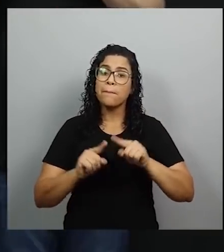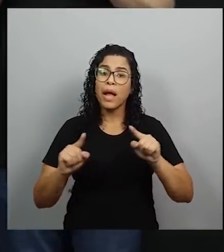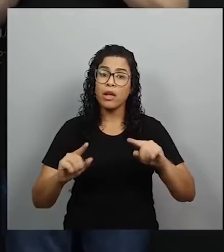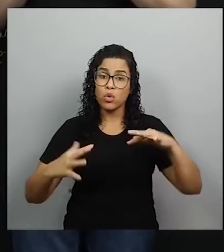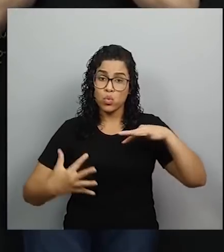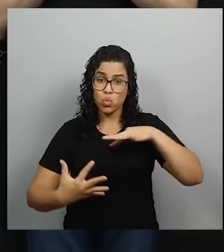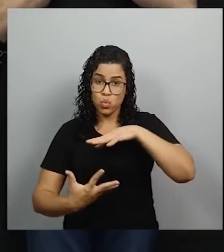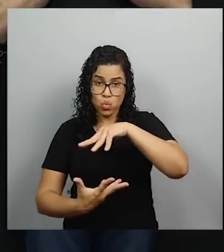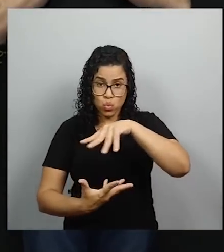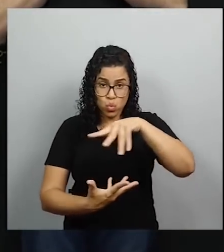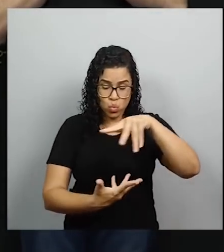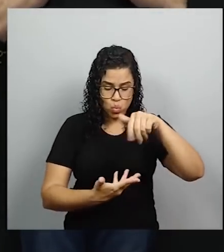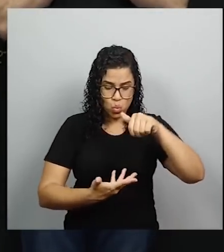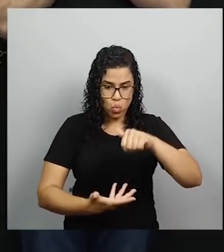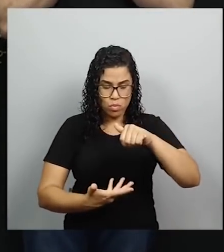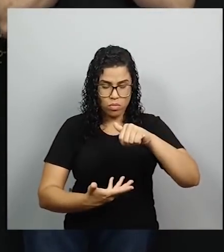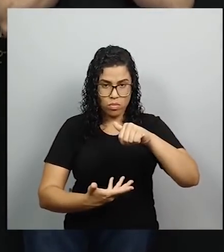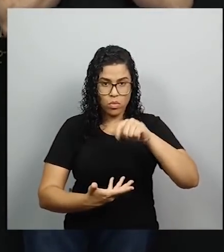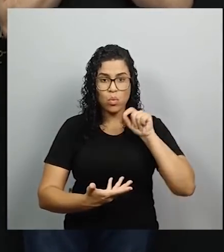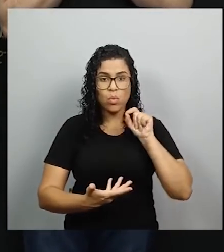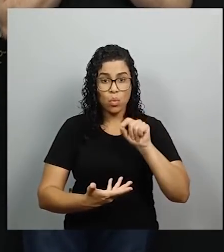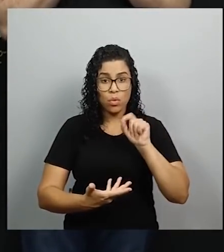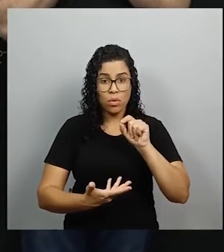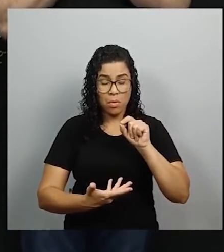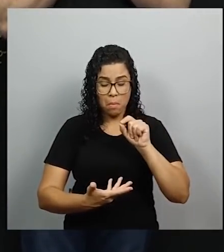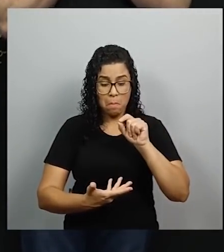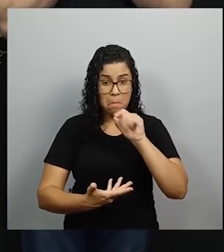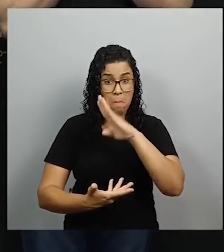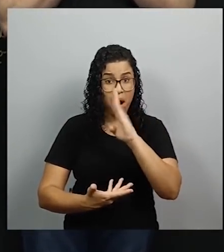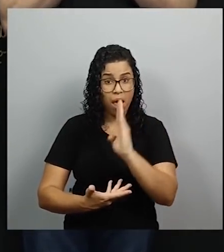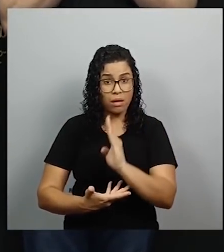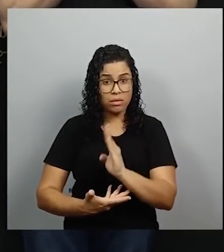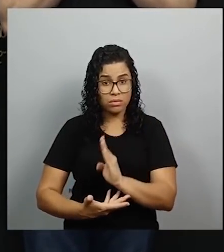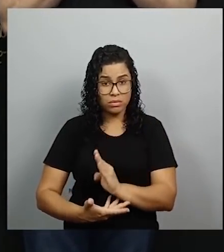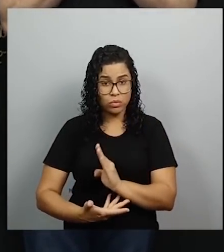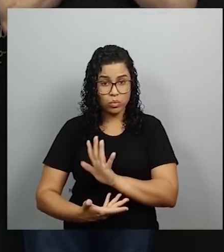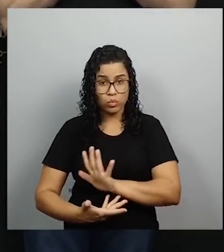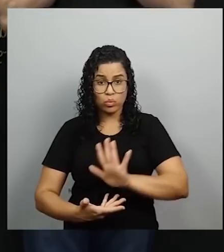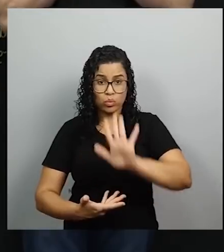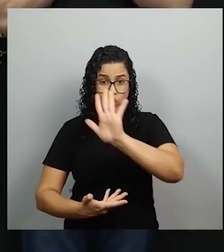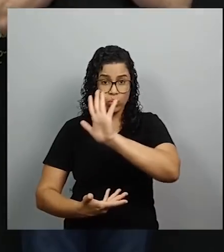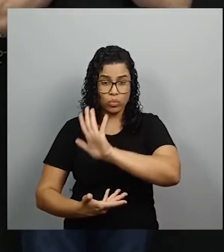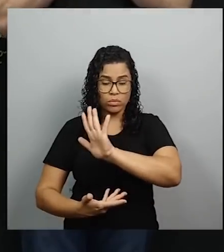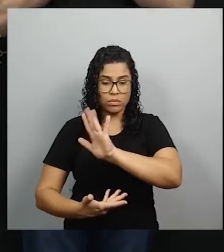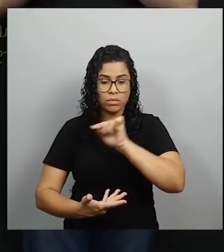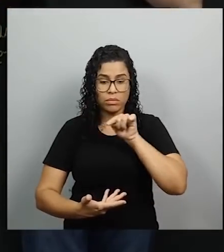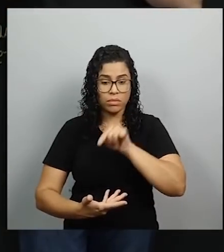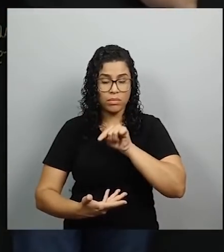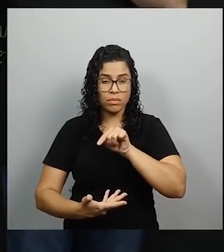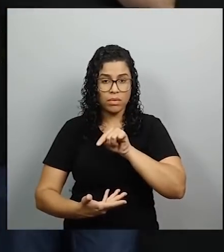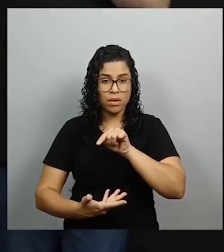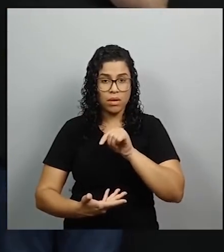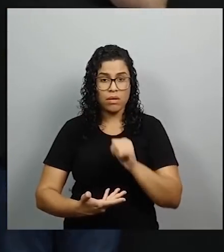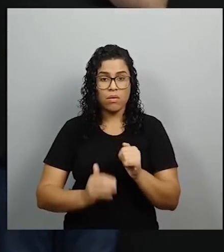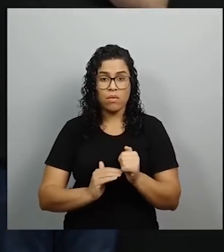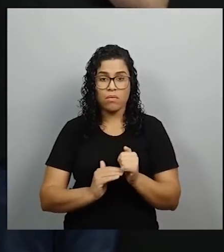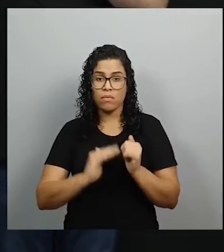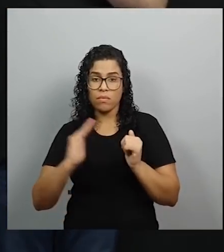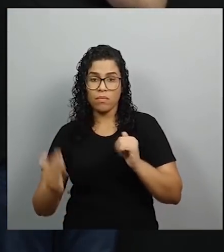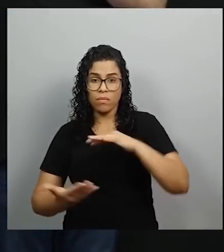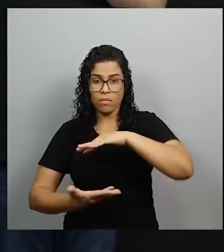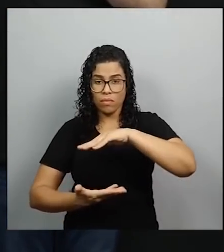o nosso território, o território brasileiro como um todo, está localizado na porção